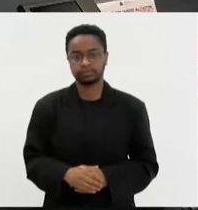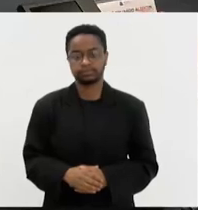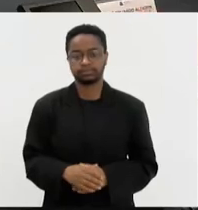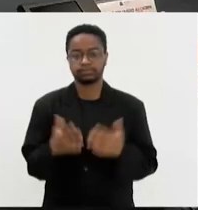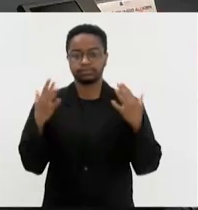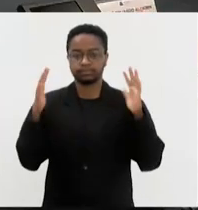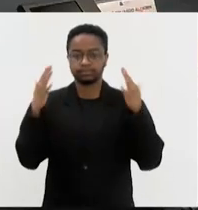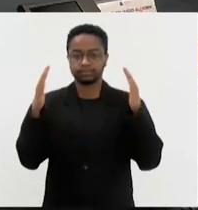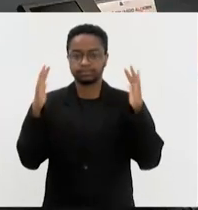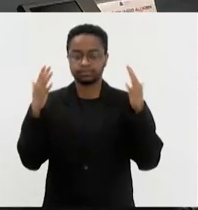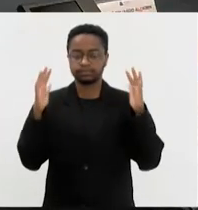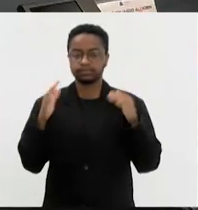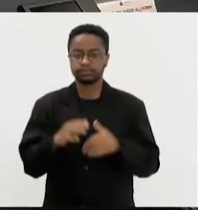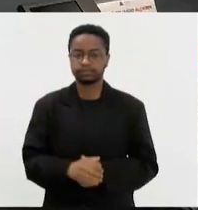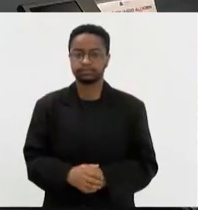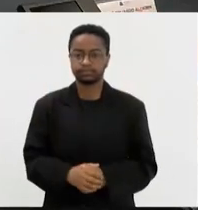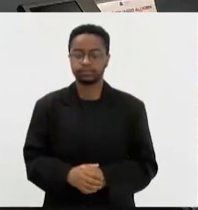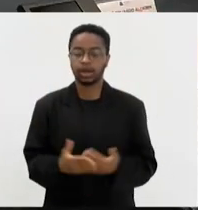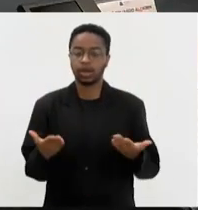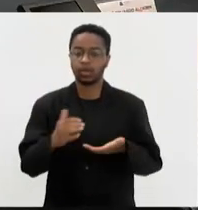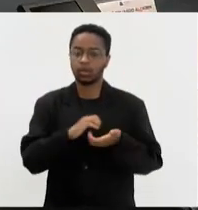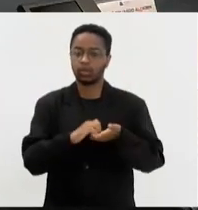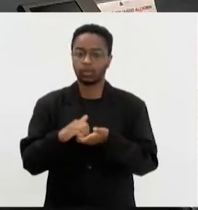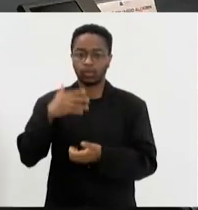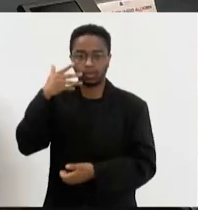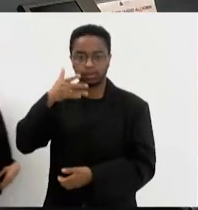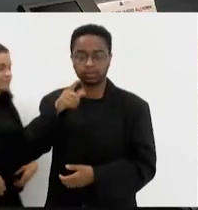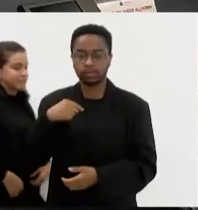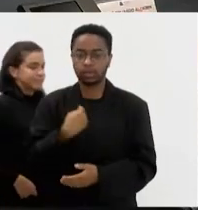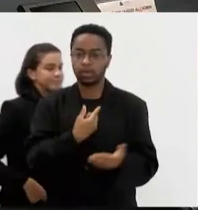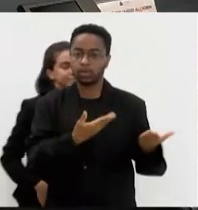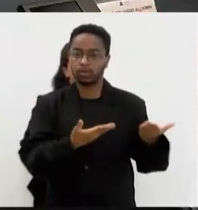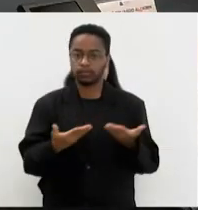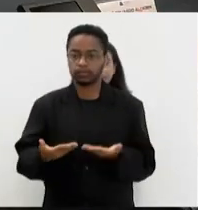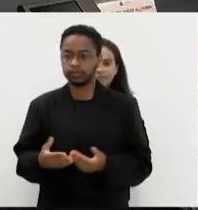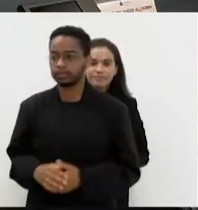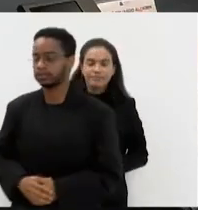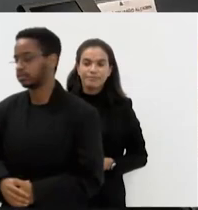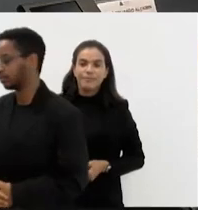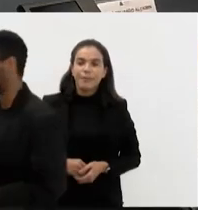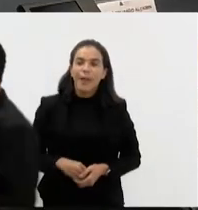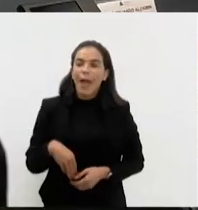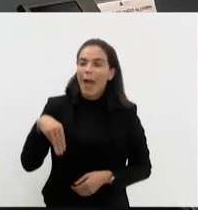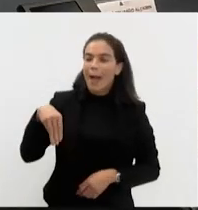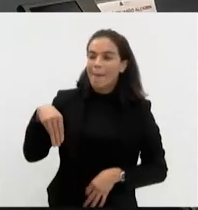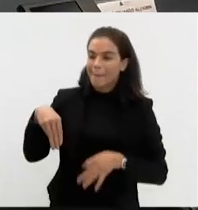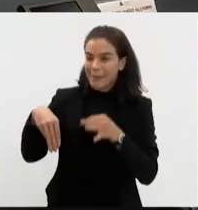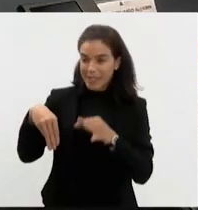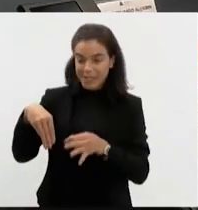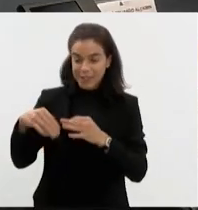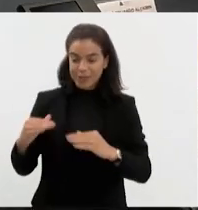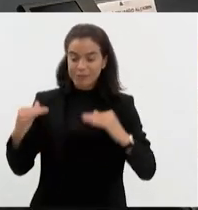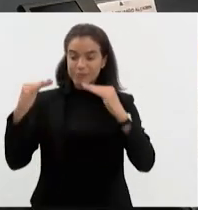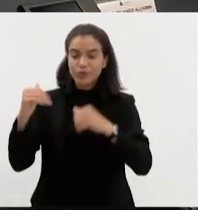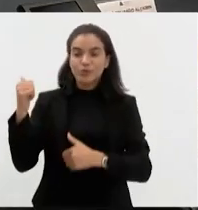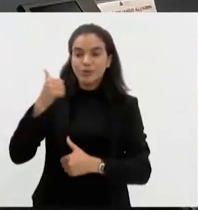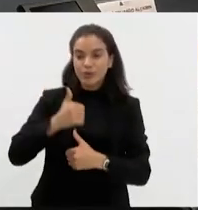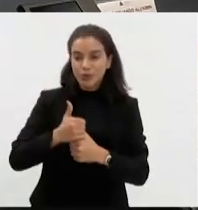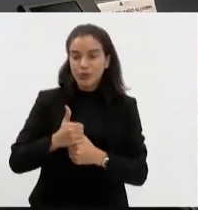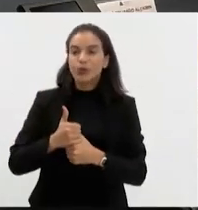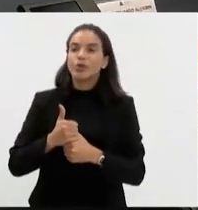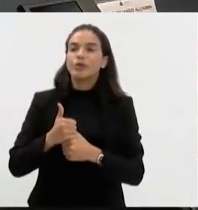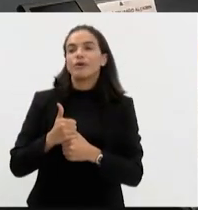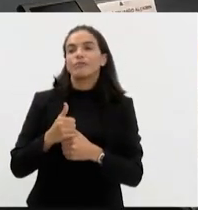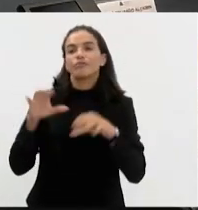obrigado para sua saudação convidamos nesse momento a senhora ministra Edilene Lobo ministra substituta do Tribunal